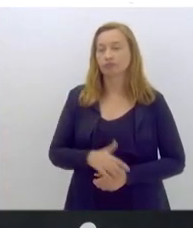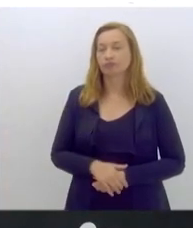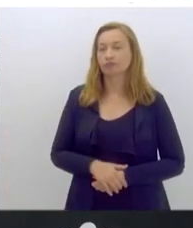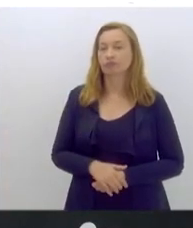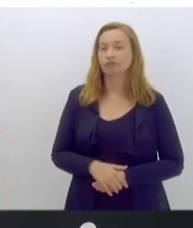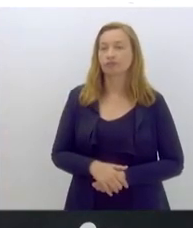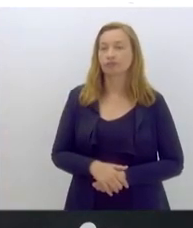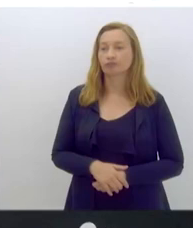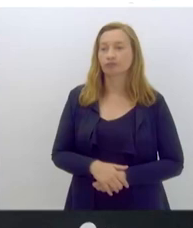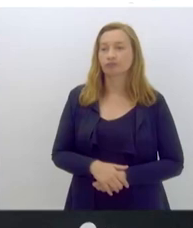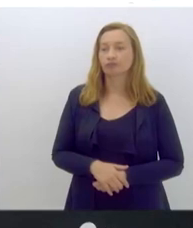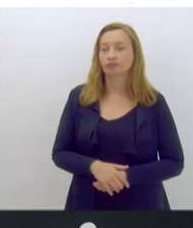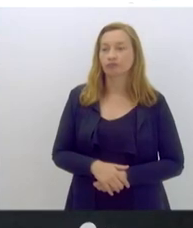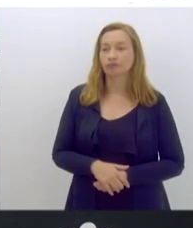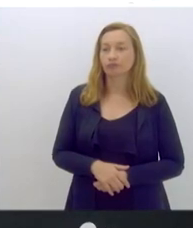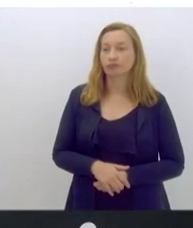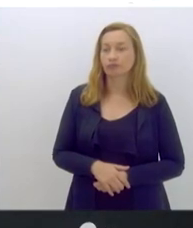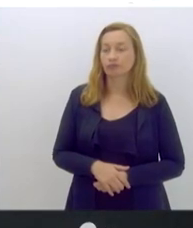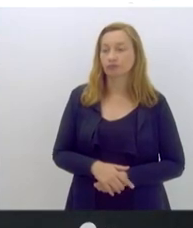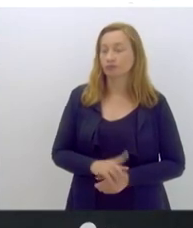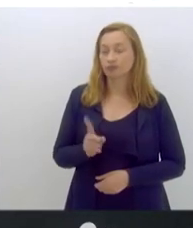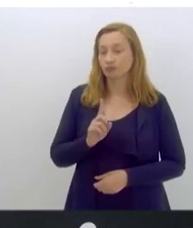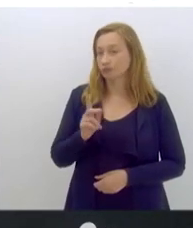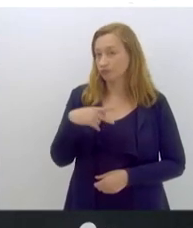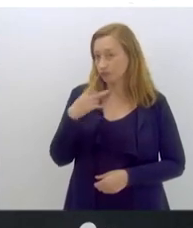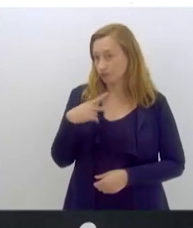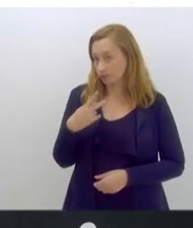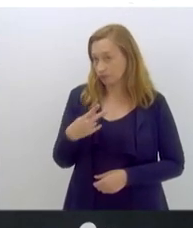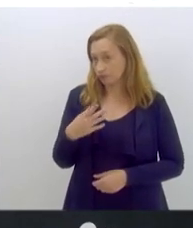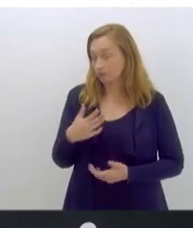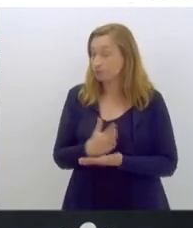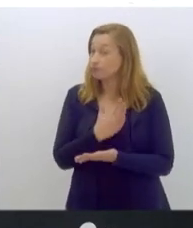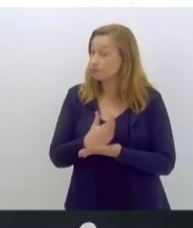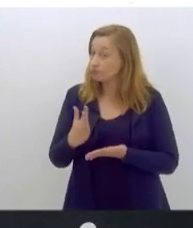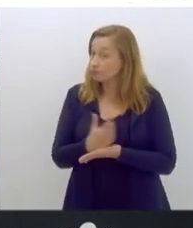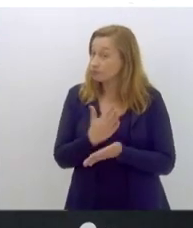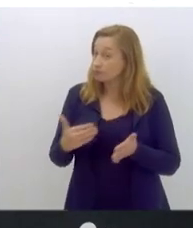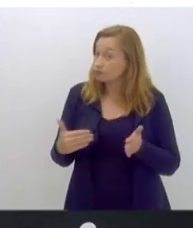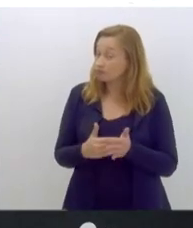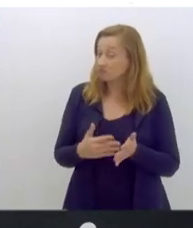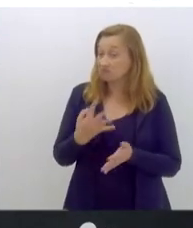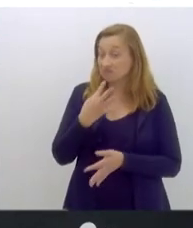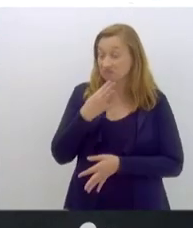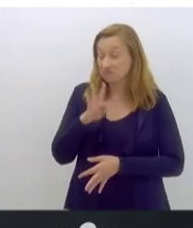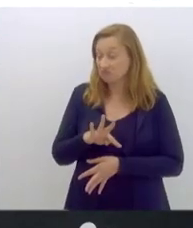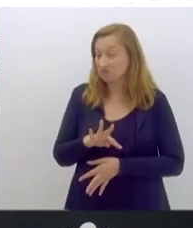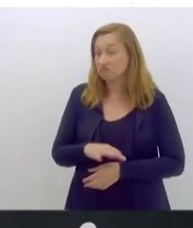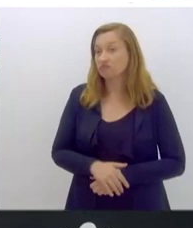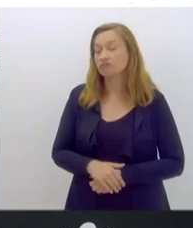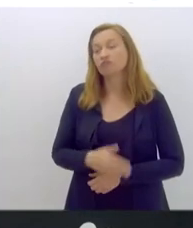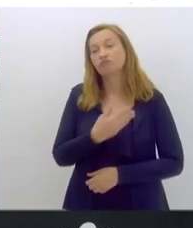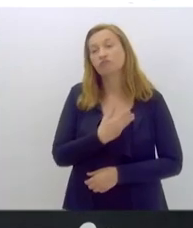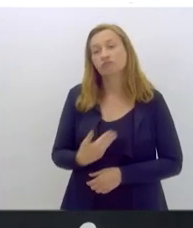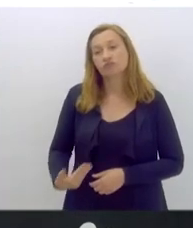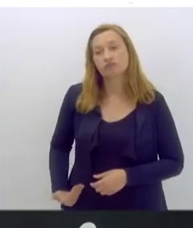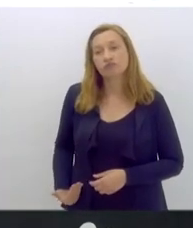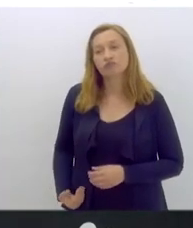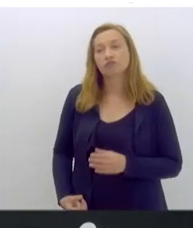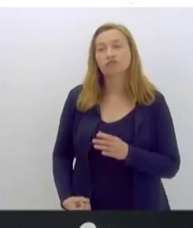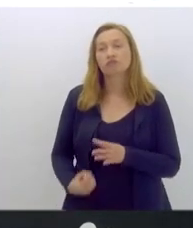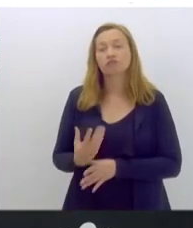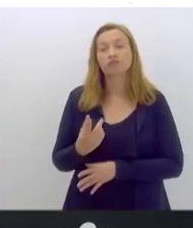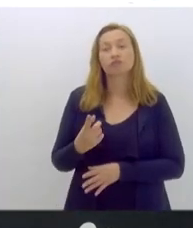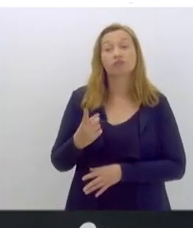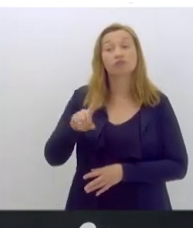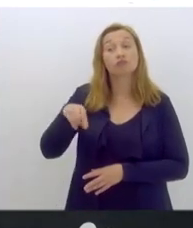que também não é nem citado e alguns até aqui desconhecem que o governador fez um